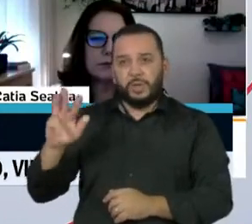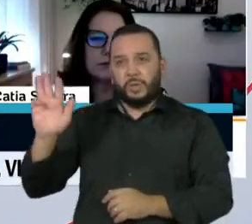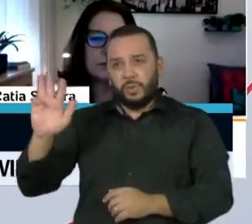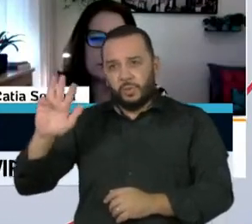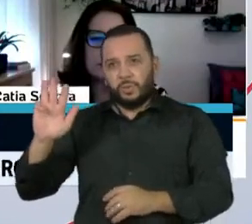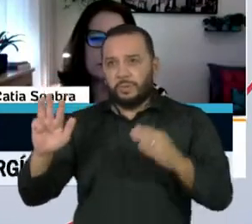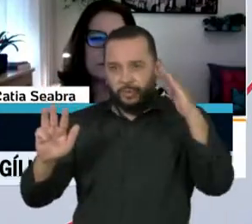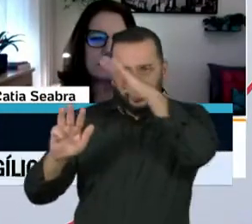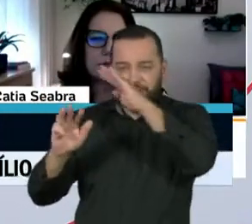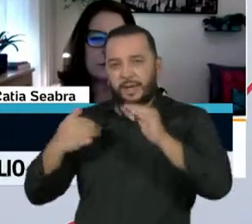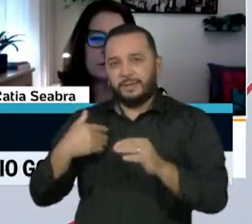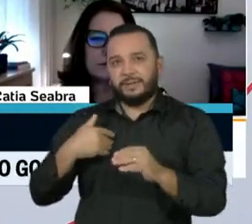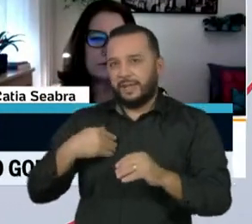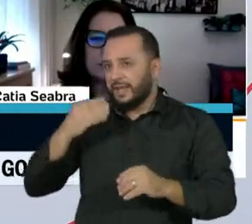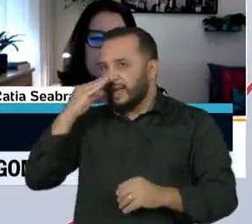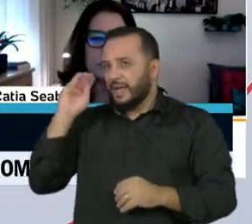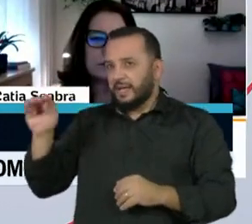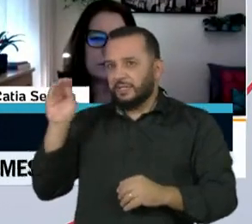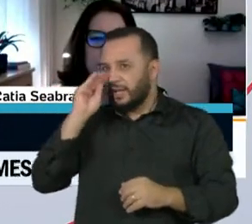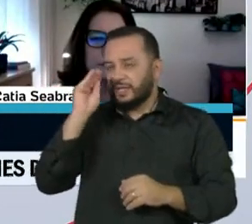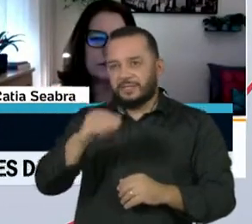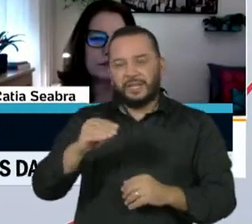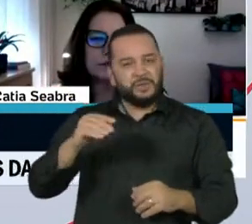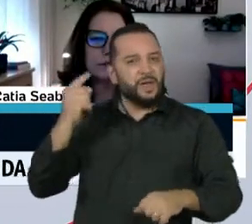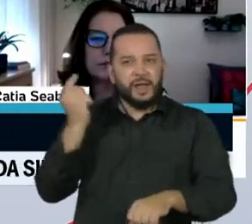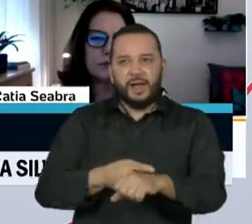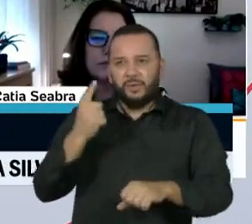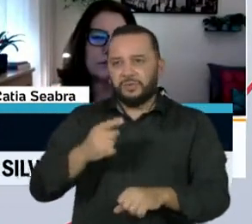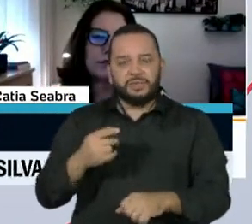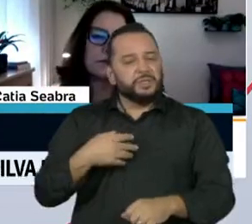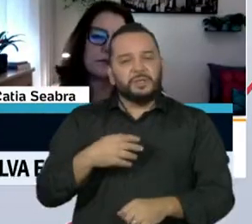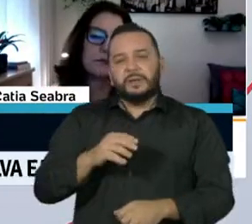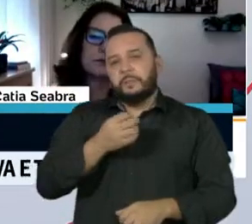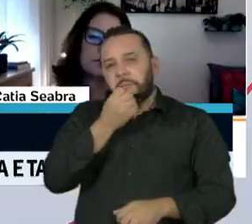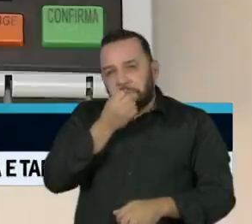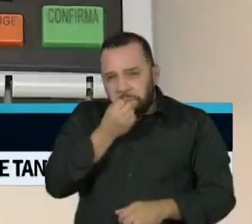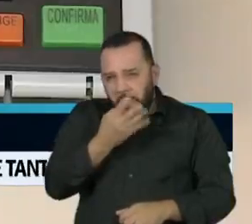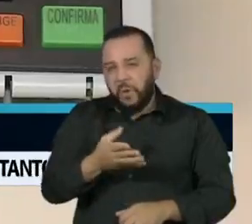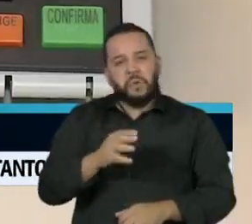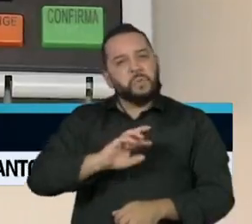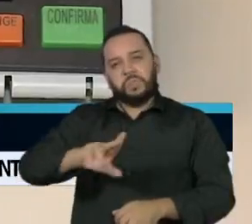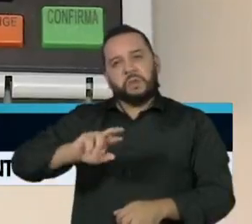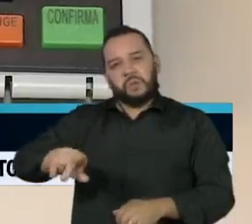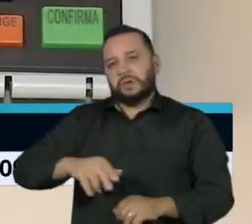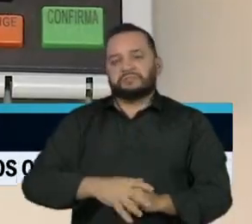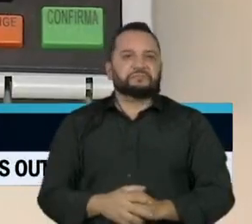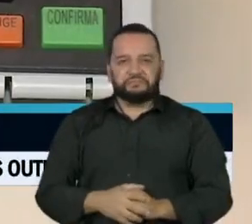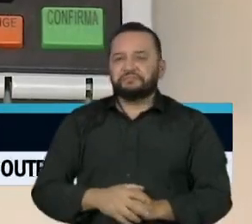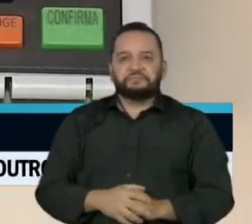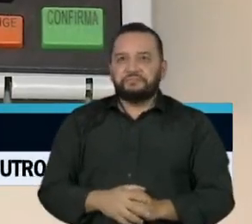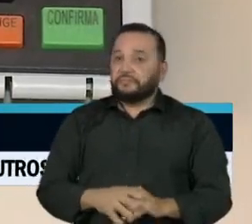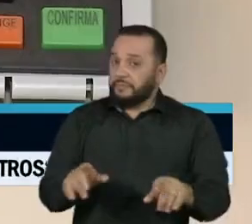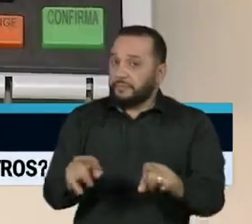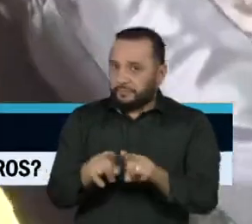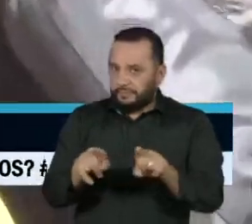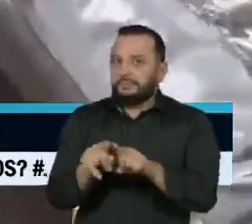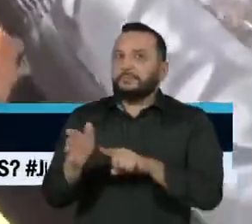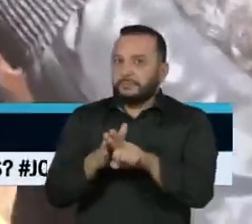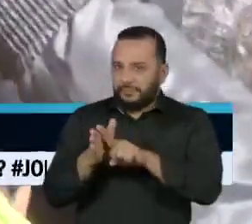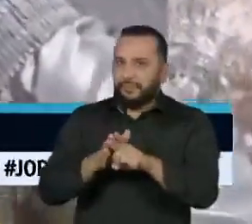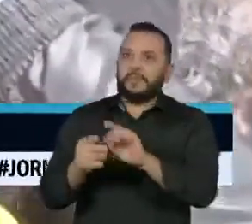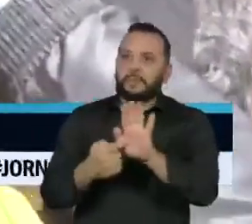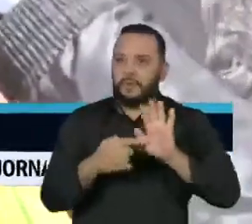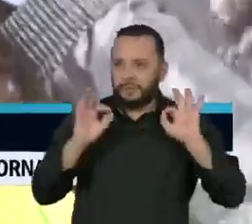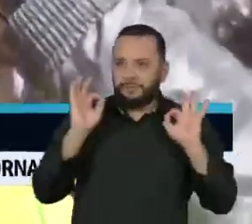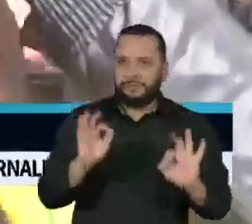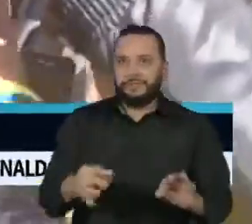os mais rejeitados isso não é saudável para a democracia e isso não é justo com a população brasileira as Pesquisas mostram isso mesmo